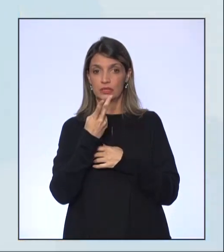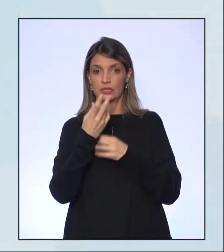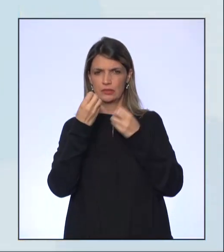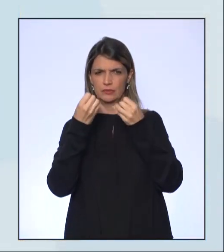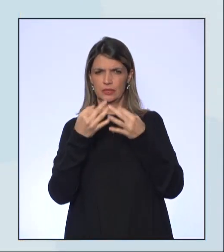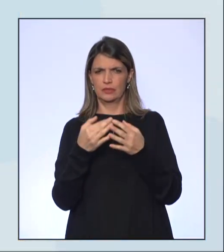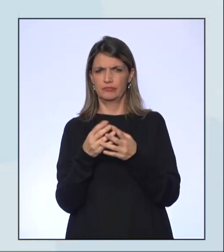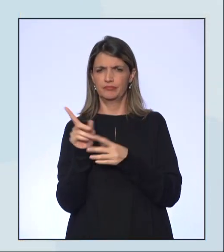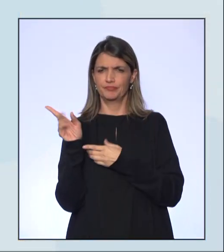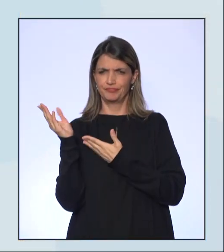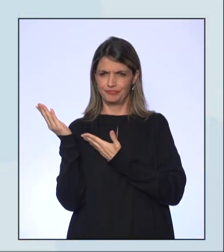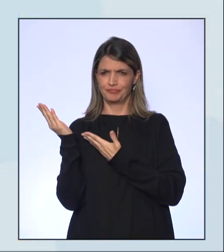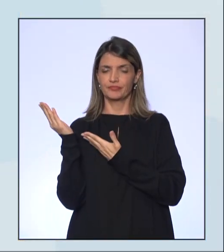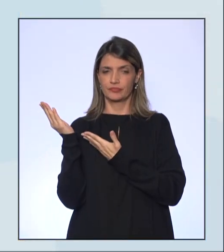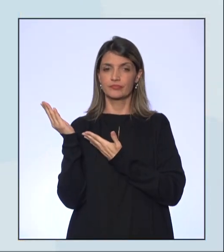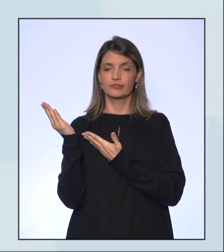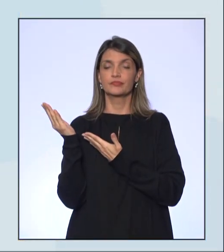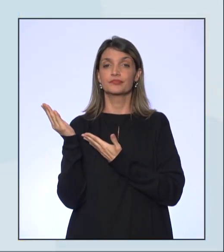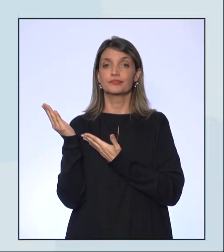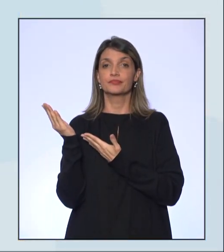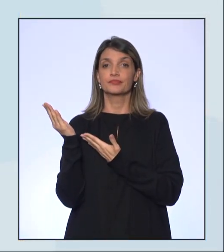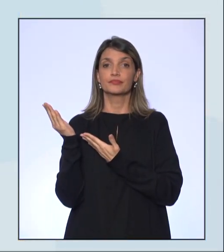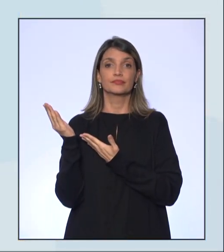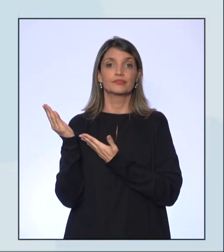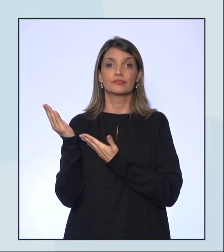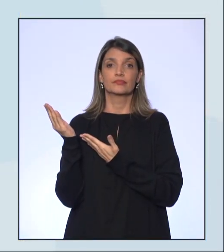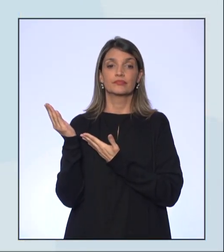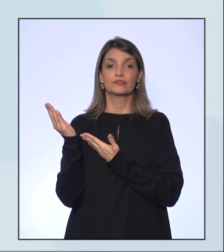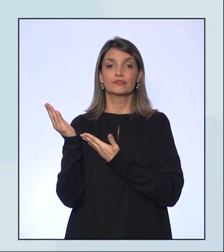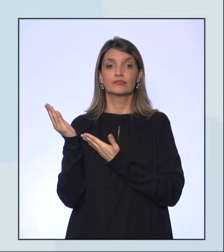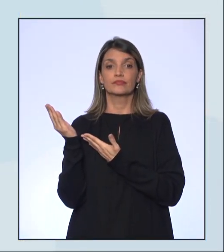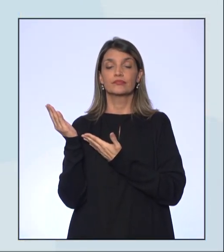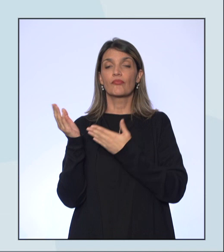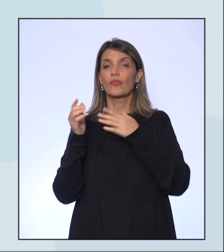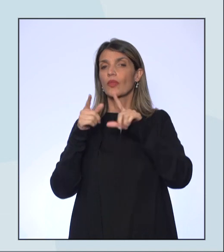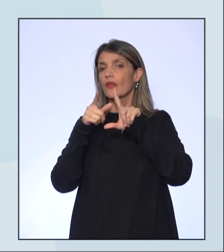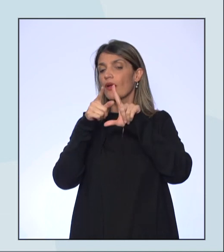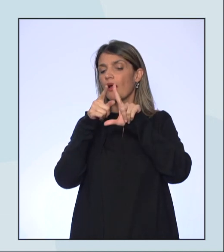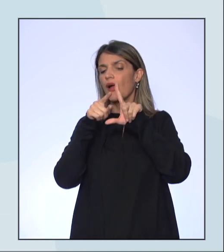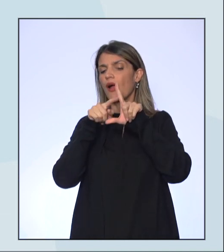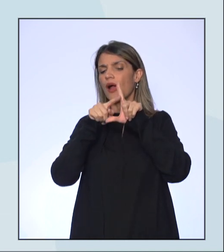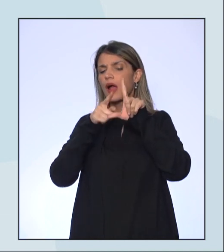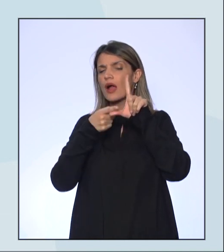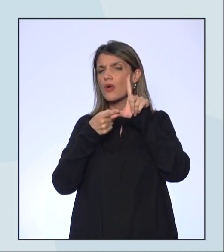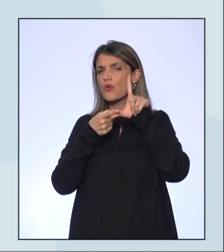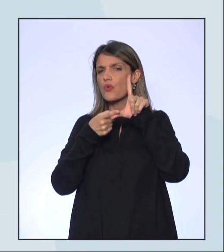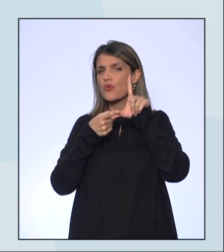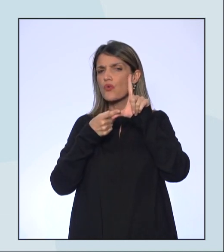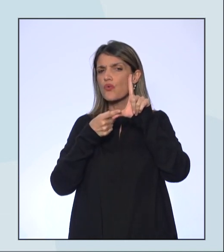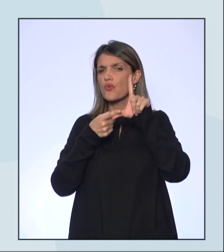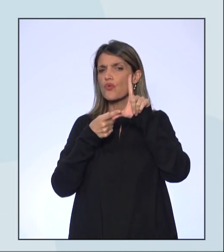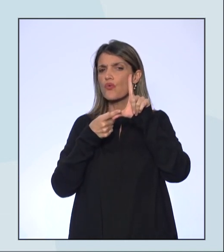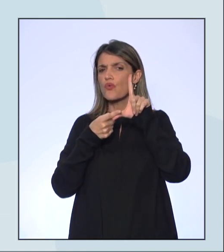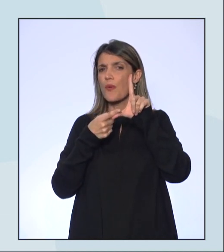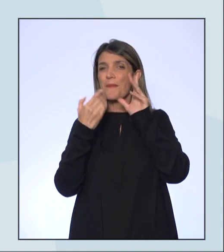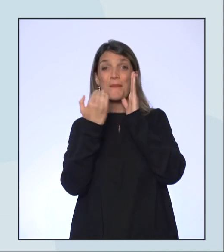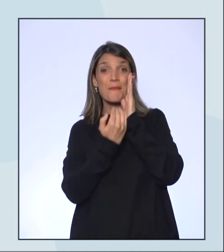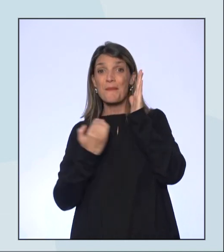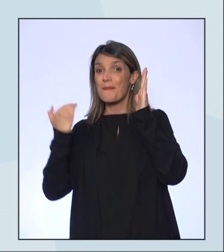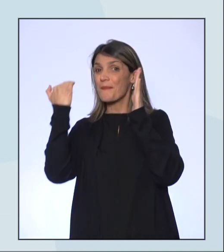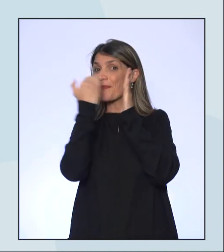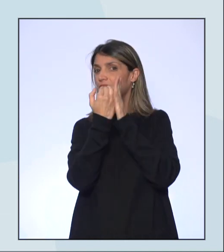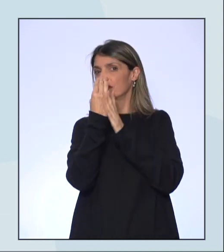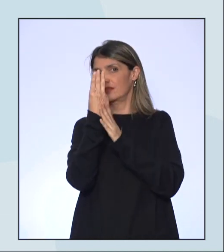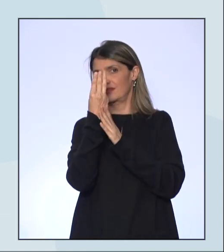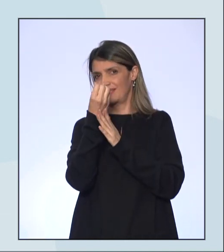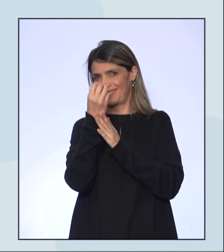a nessa última atividade aí eu tô dando ângulos superiores a 360 ou seja certeza